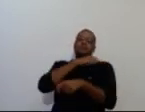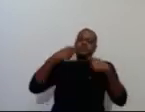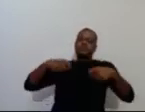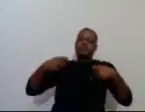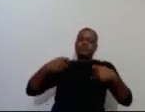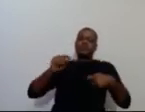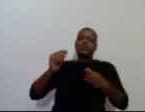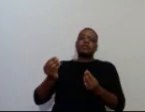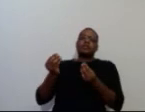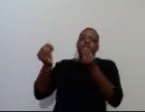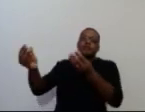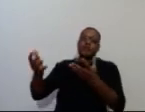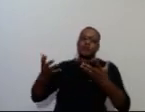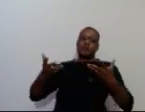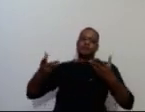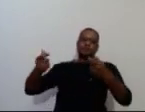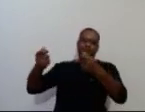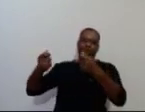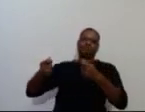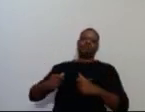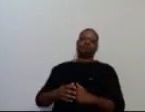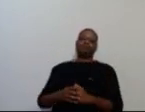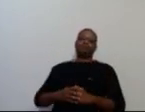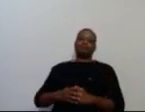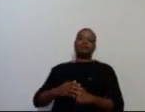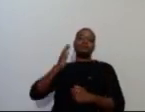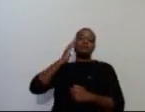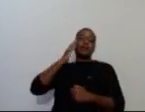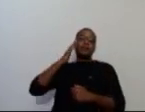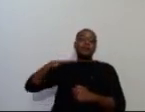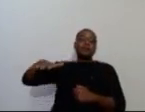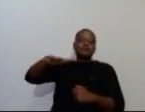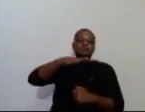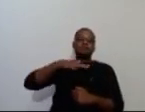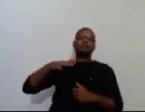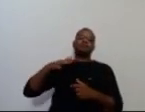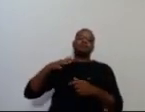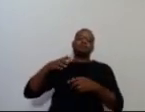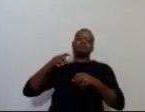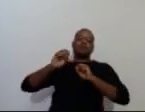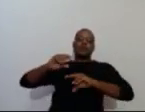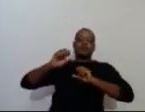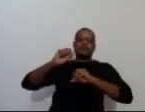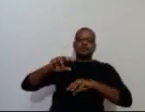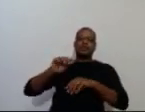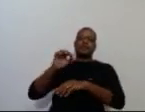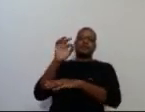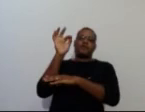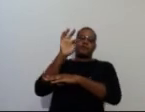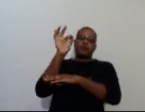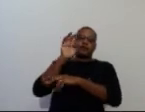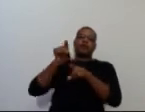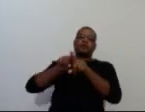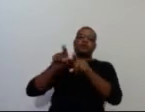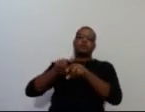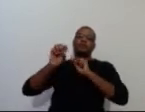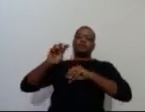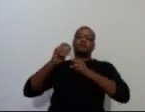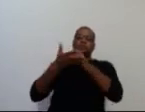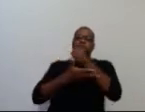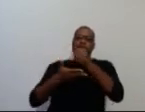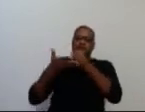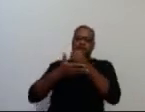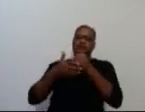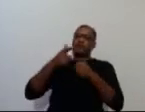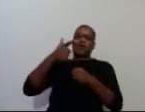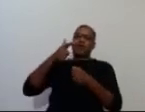da educação formal, da educação básica, isso não é uma realidade. Os alunos precisam estar em sala de aula, né? Porque o